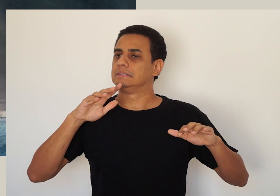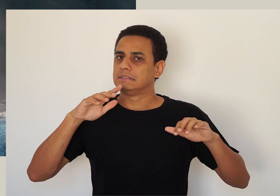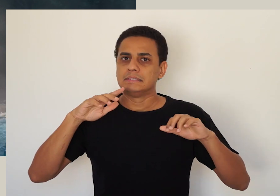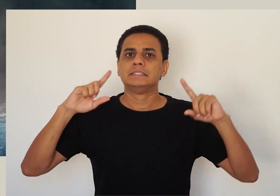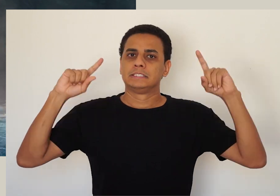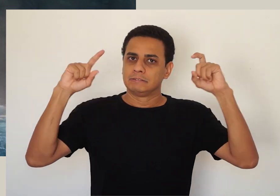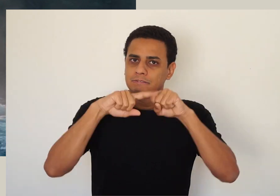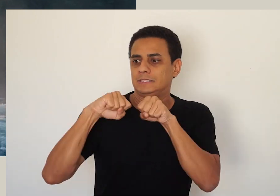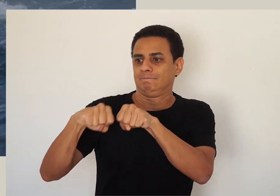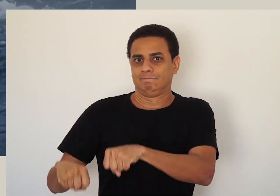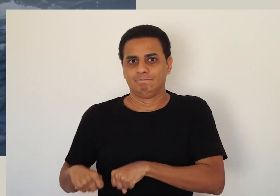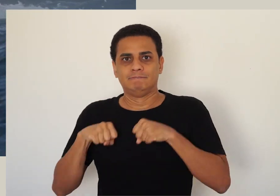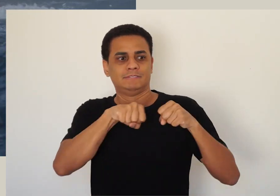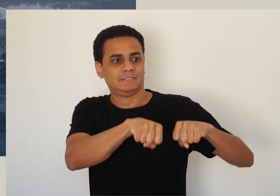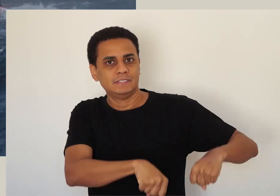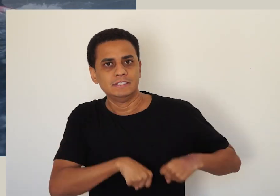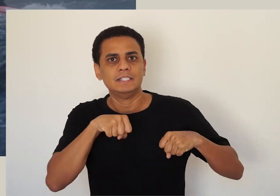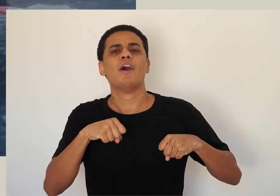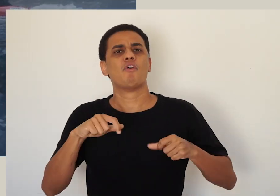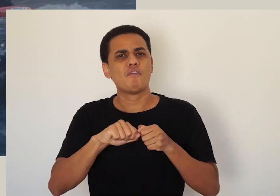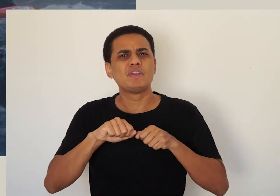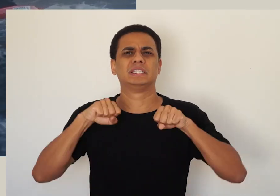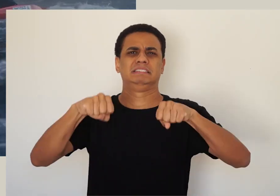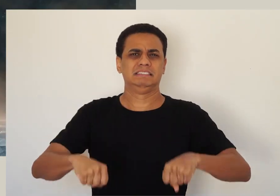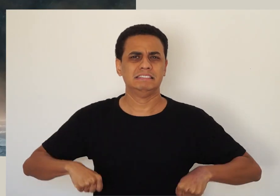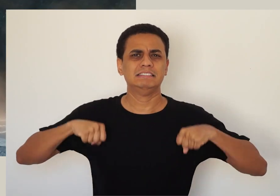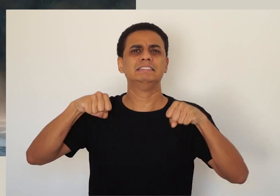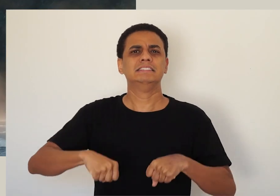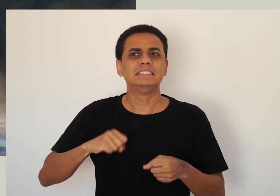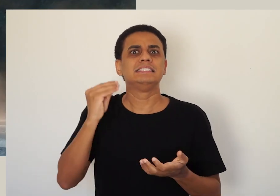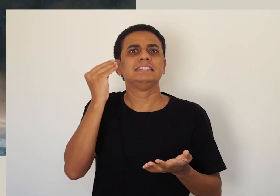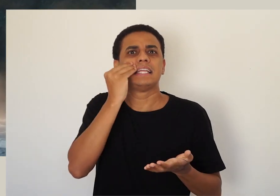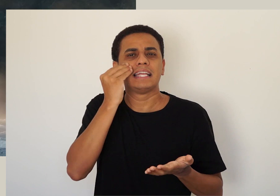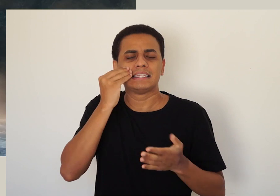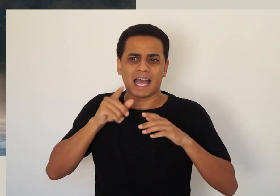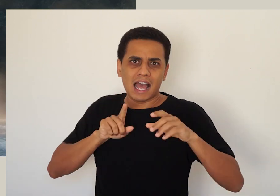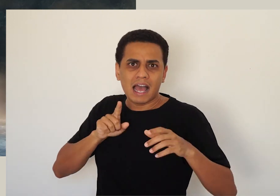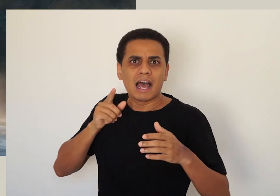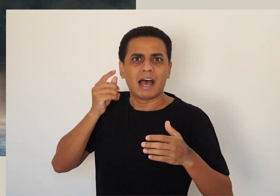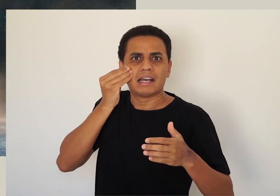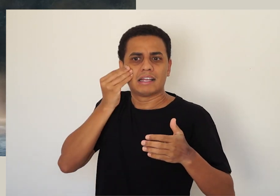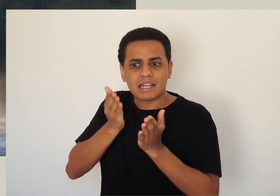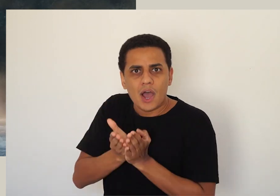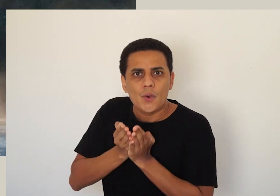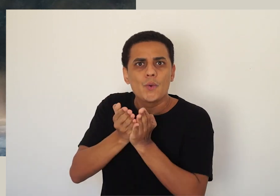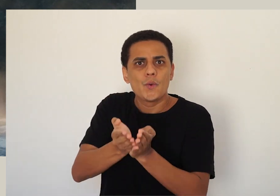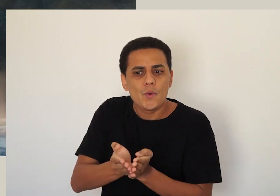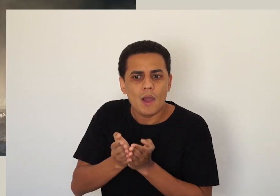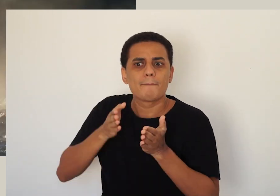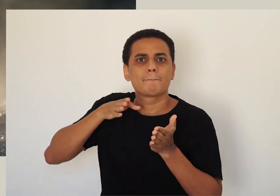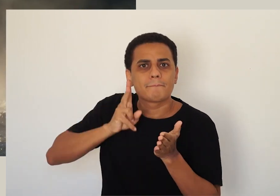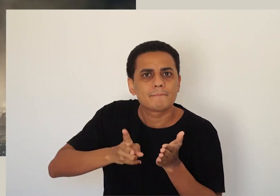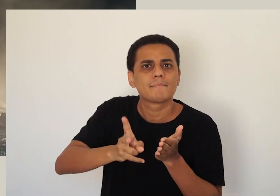trabalho, muito difícil. Eu estava remando com toda a minha força para ganhar só um pouco de distância. Também eu não